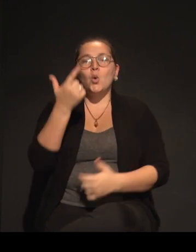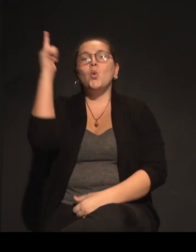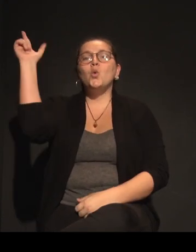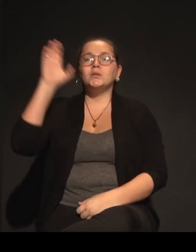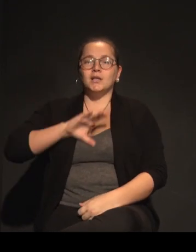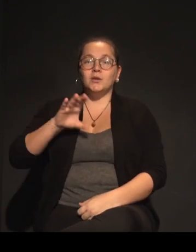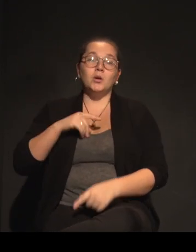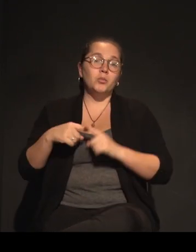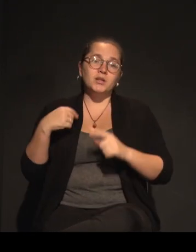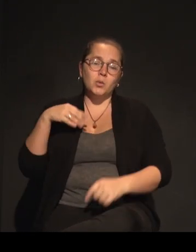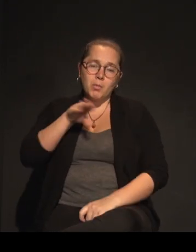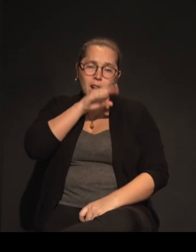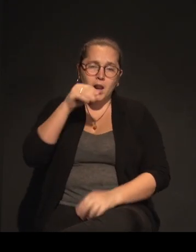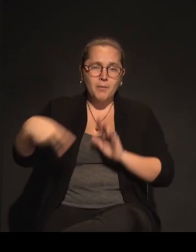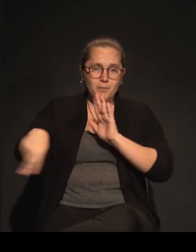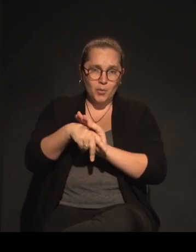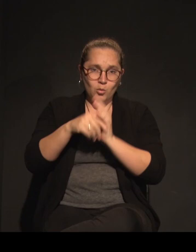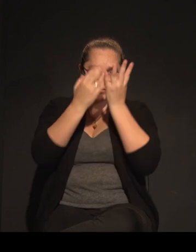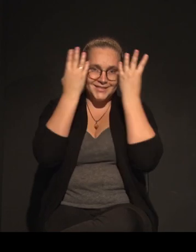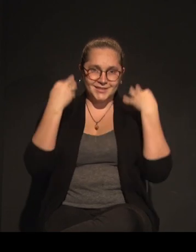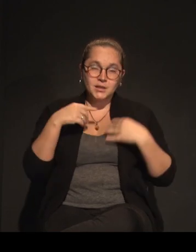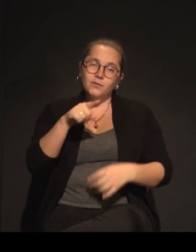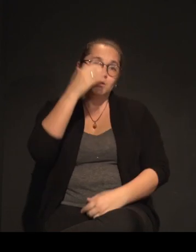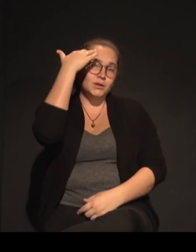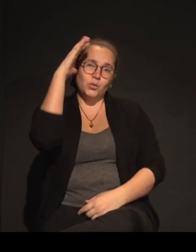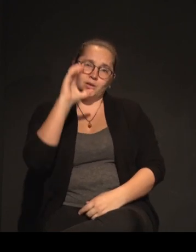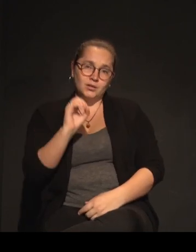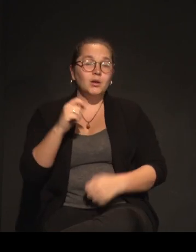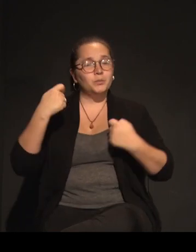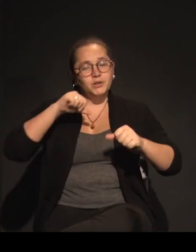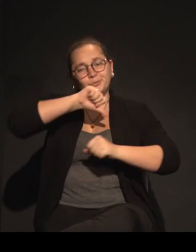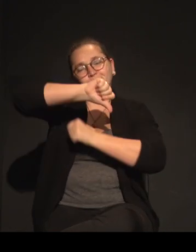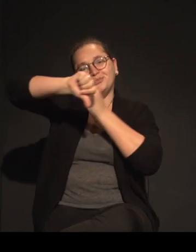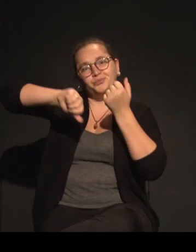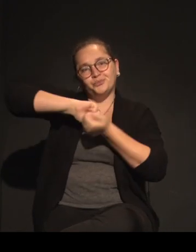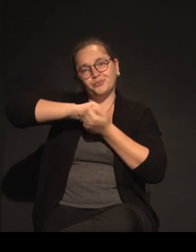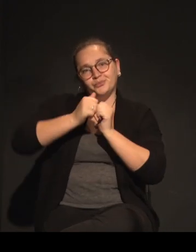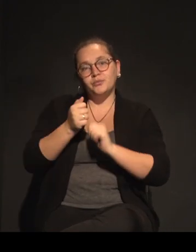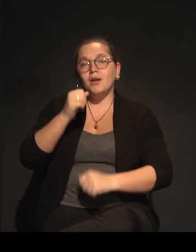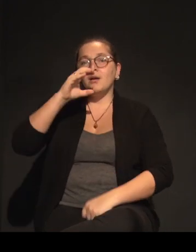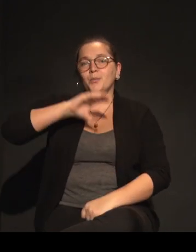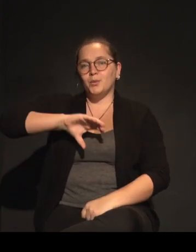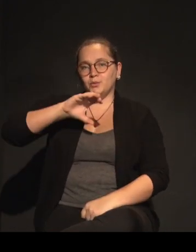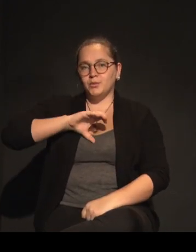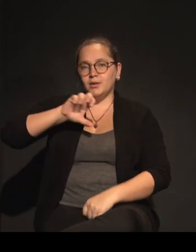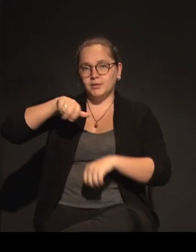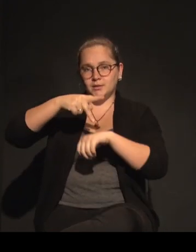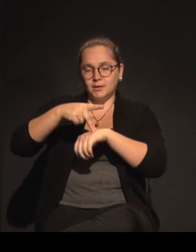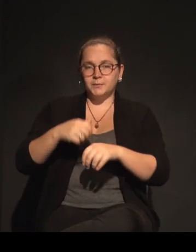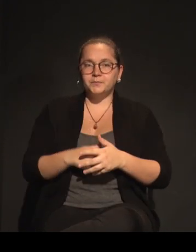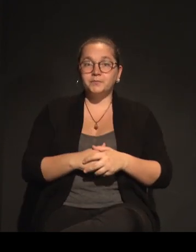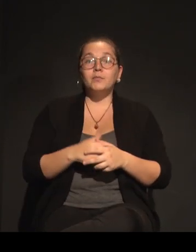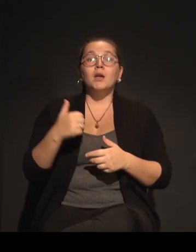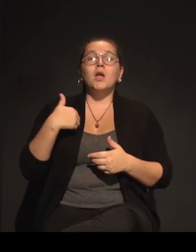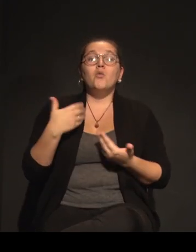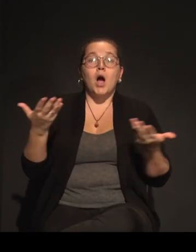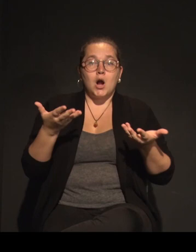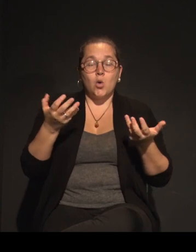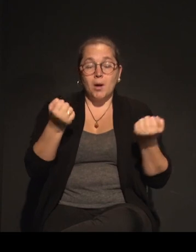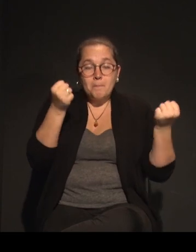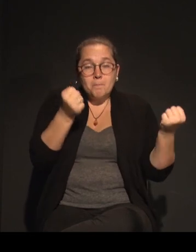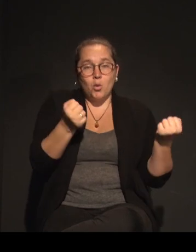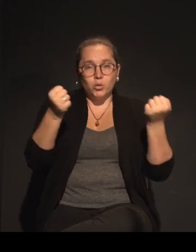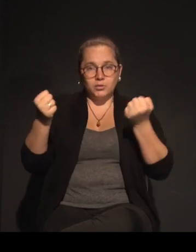vocês me entenderem que fala a língua nacional ou invocar os poderes